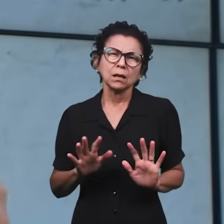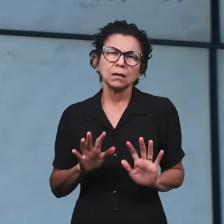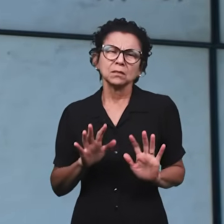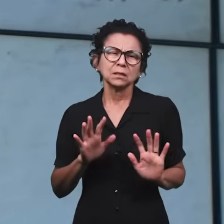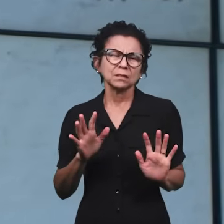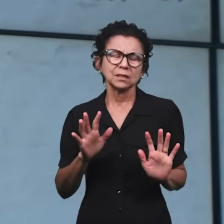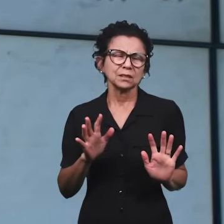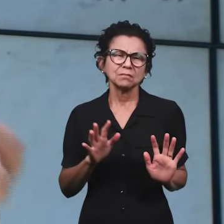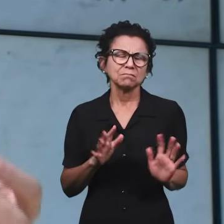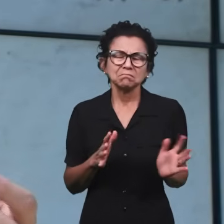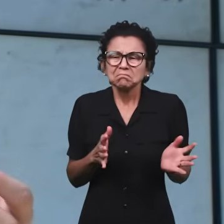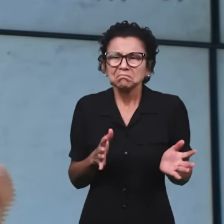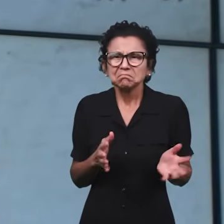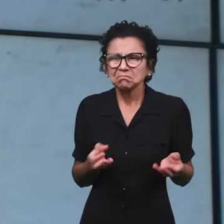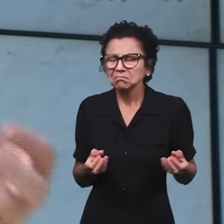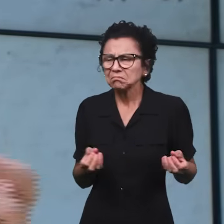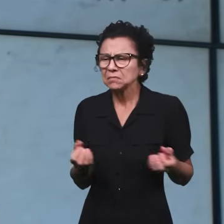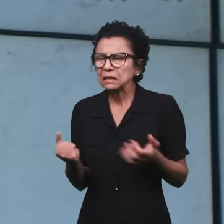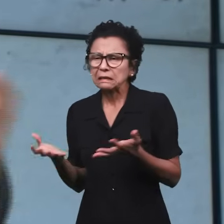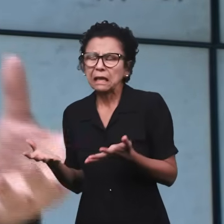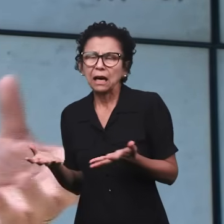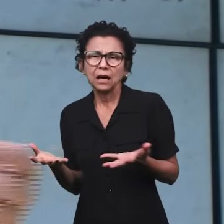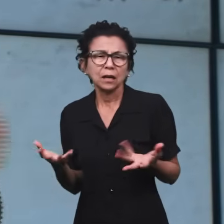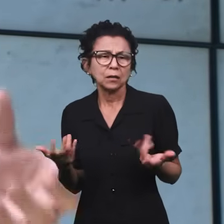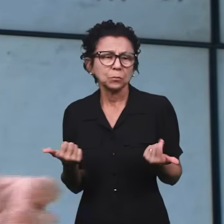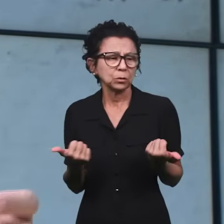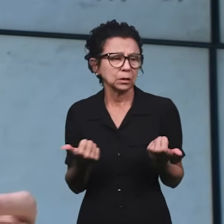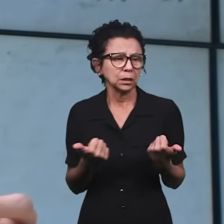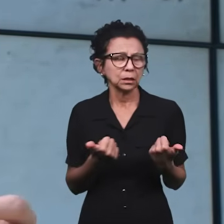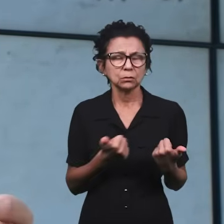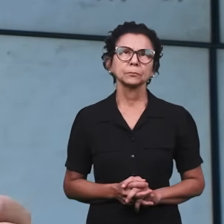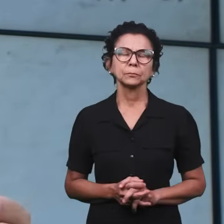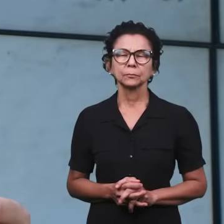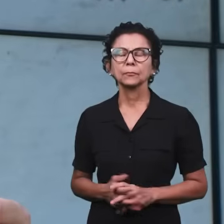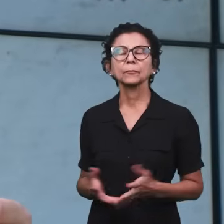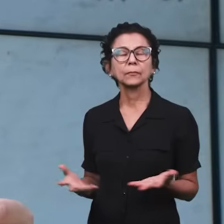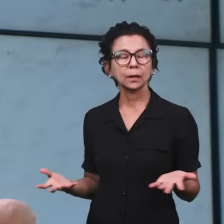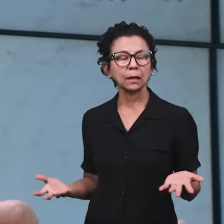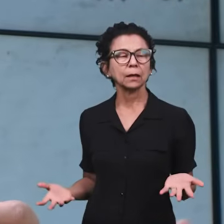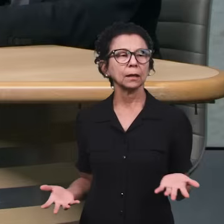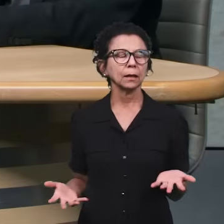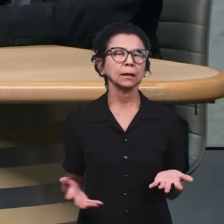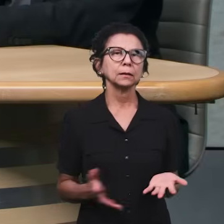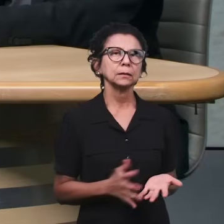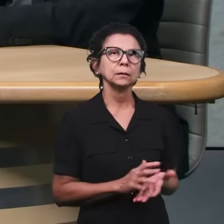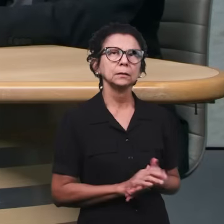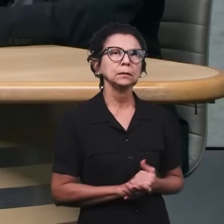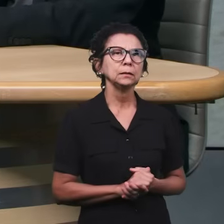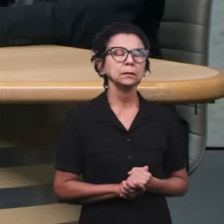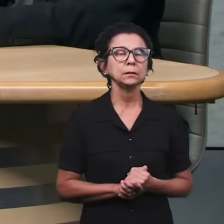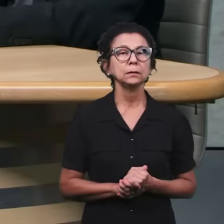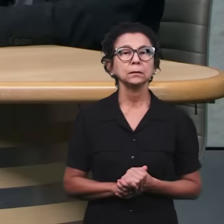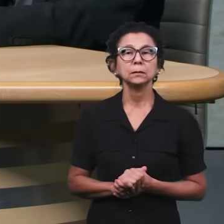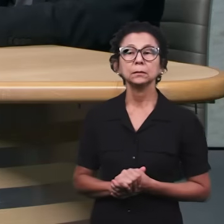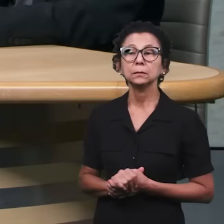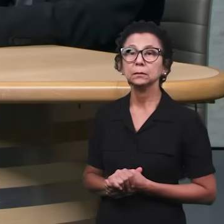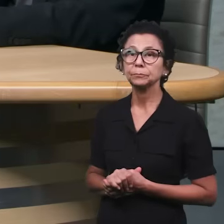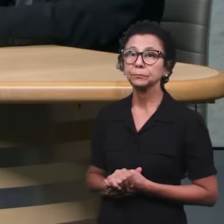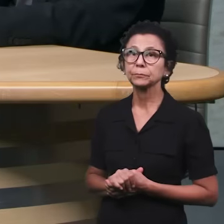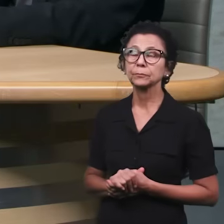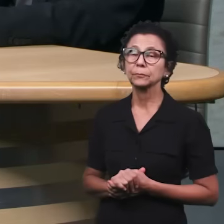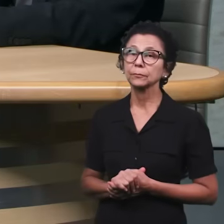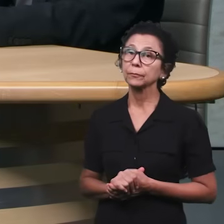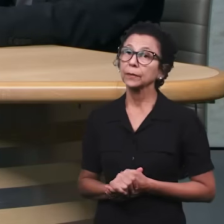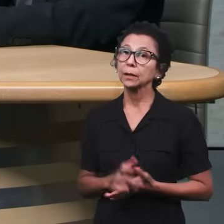podemos fazê-lo pela falta de entendimento, de conhecimento, de informação. E como deixa o texto